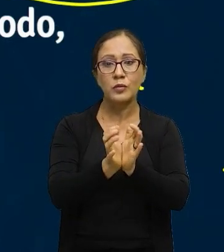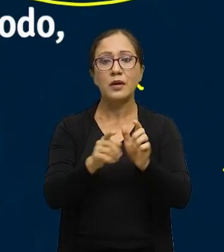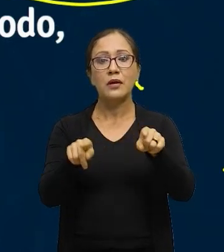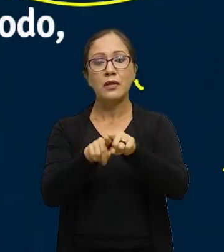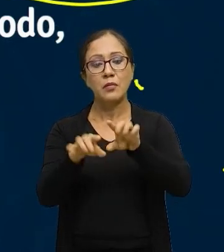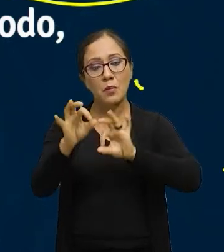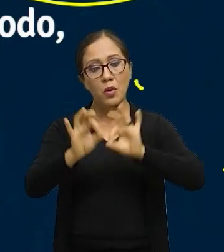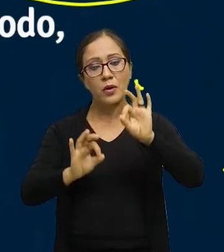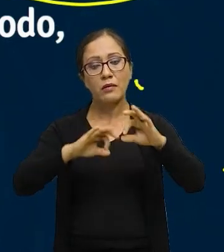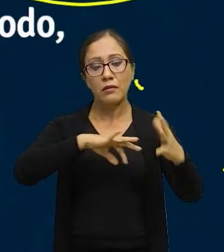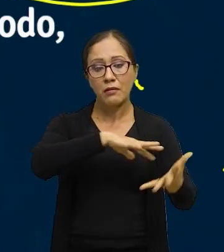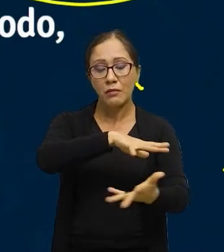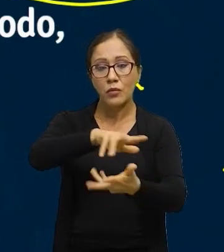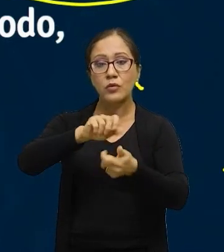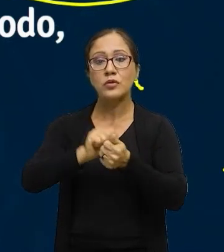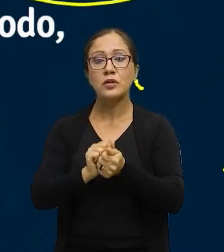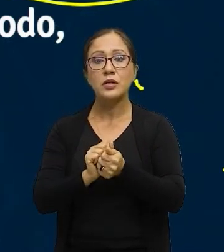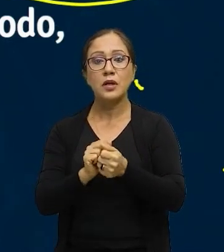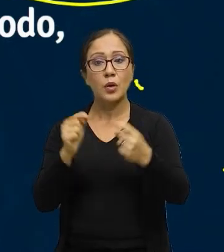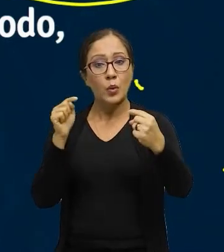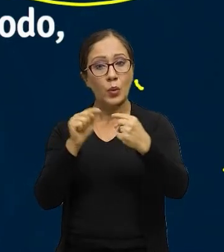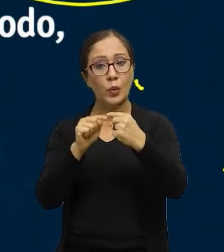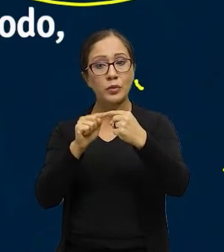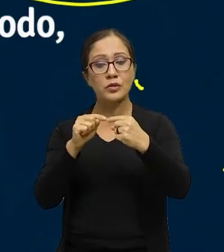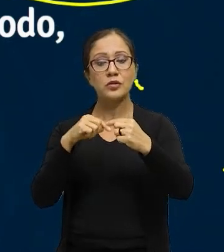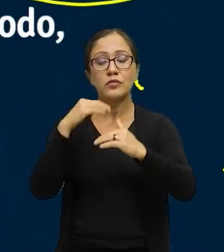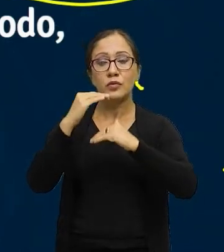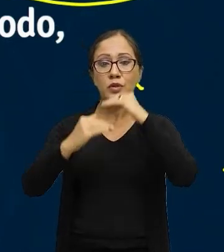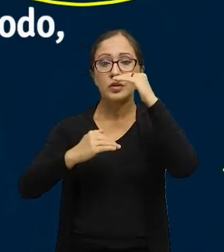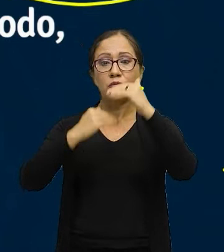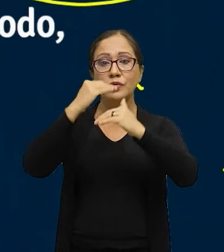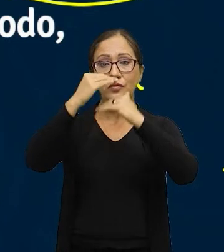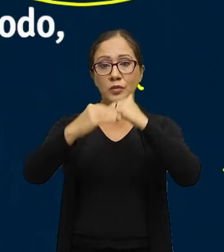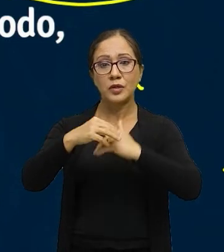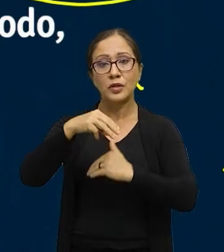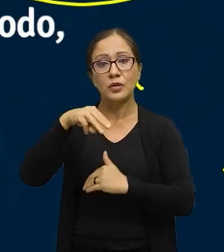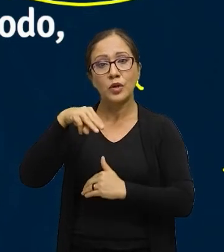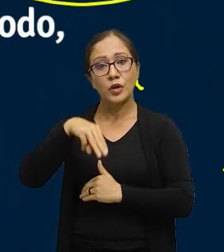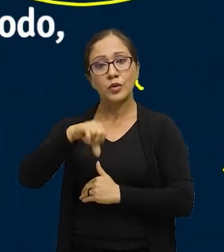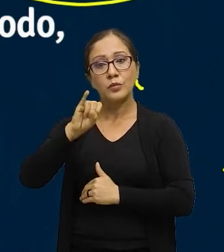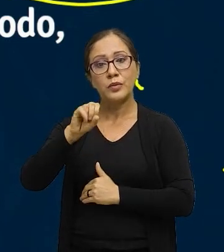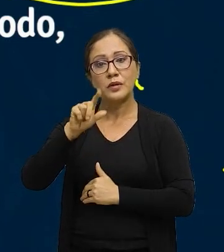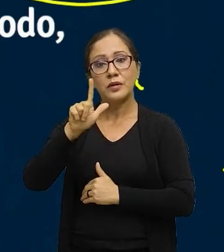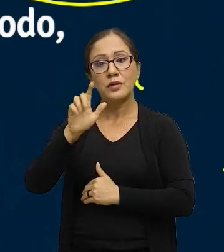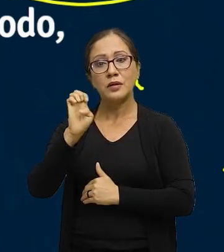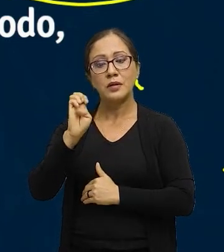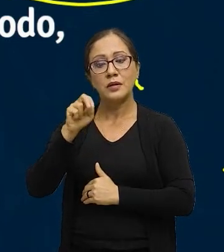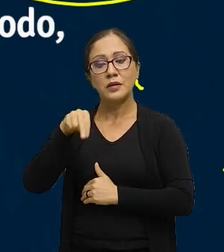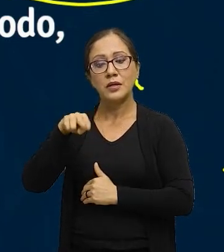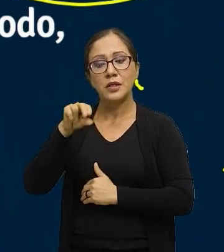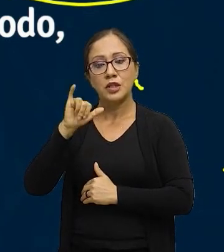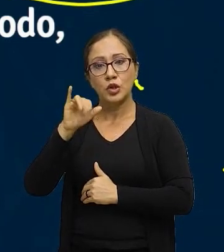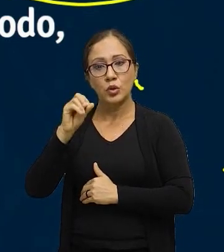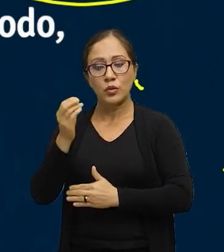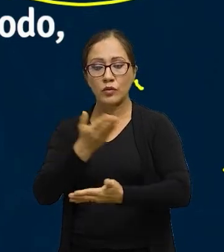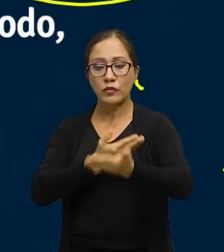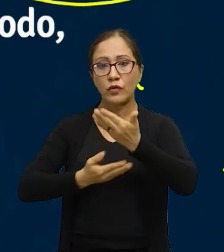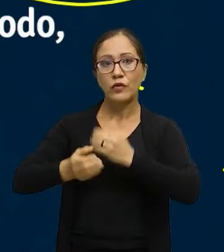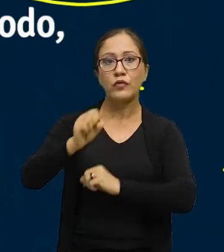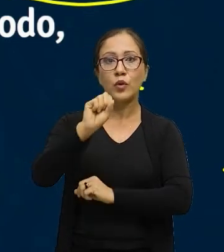as metas de desenvolvimento do milênio envolvem 8 objetivos a